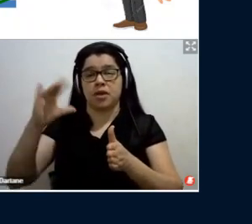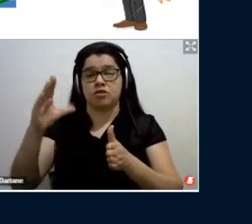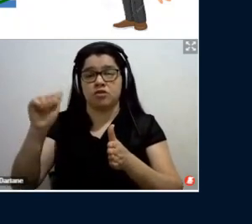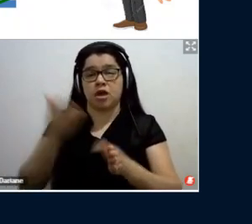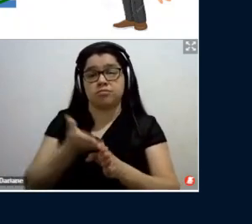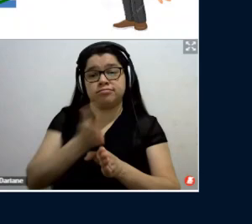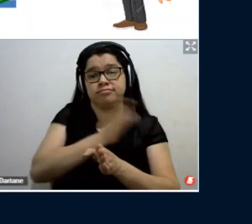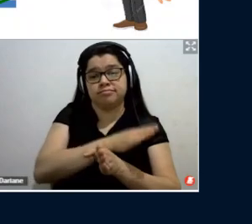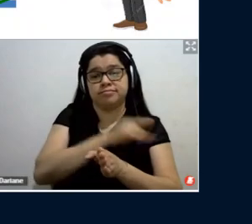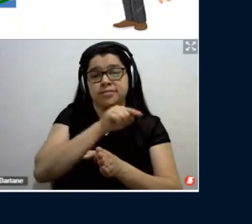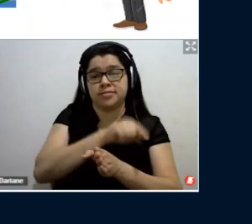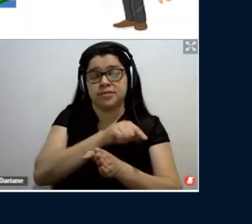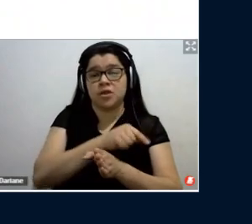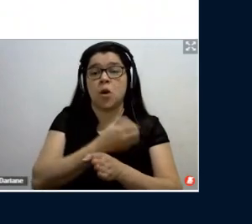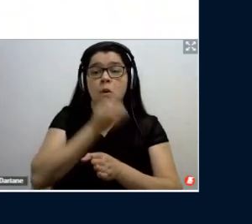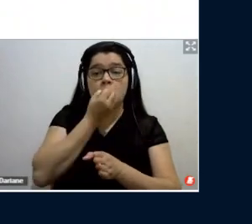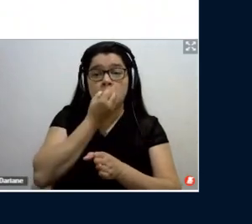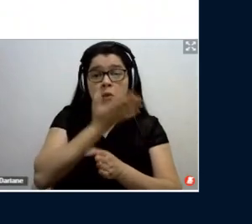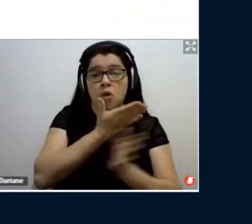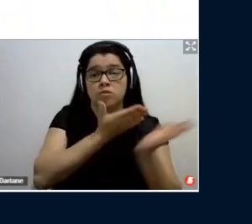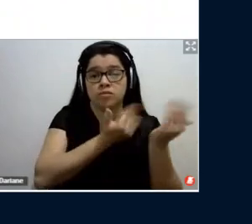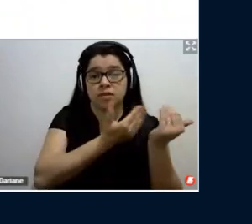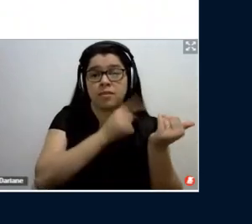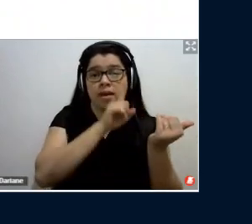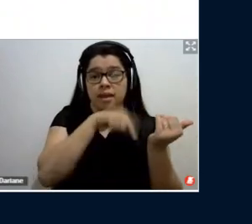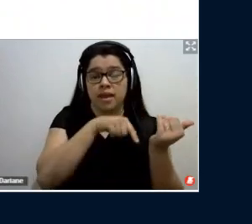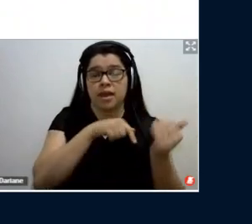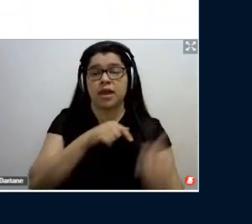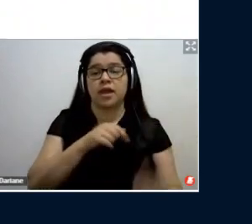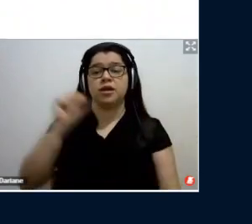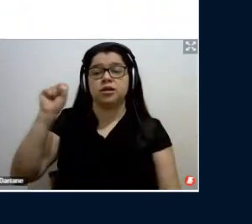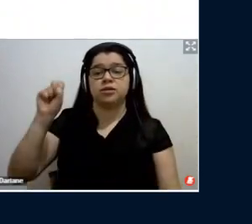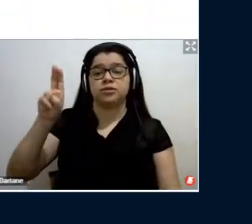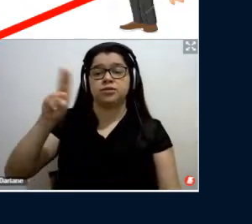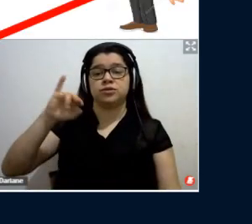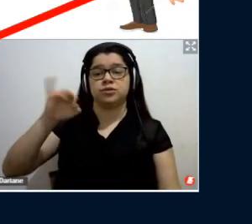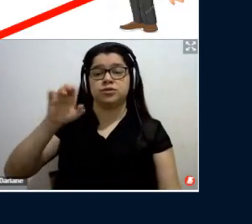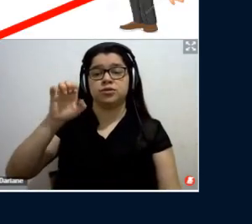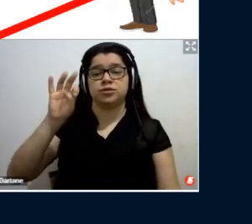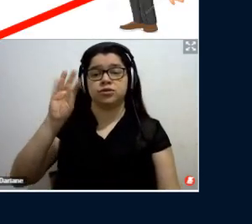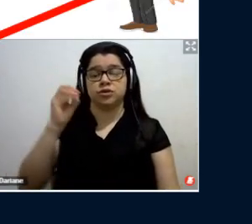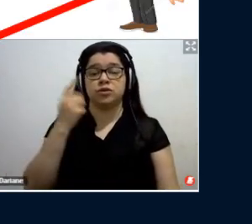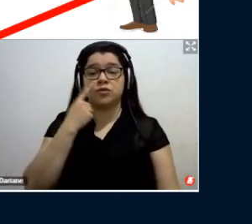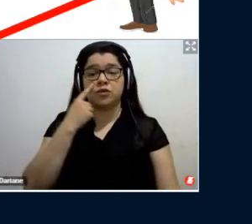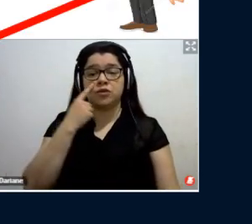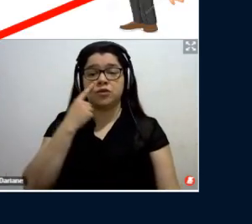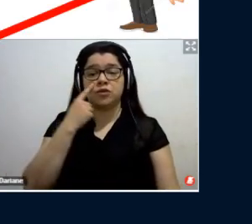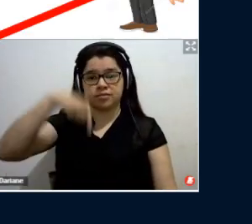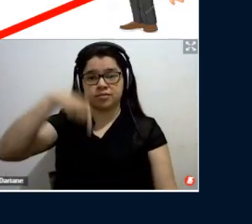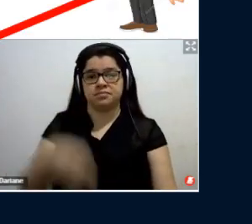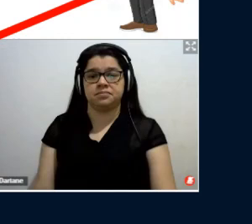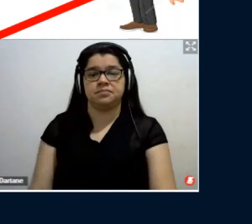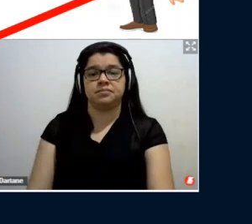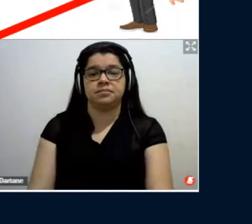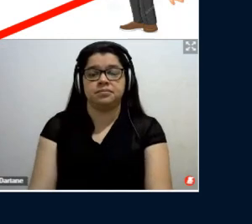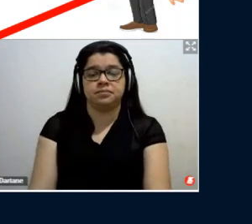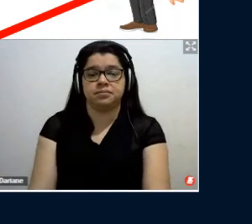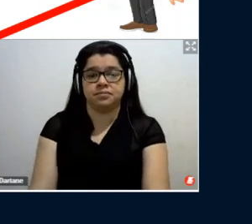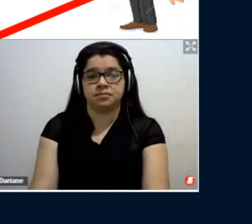posso avançar. Vamos avançar para os outros elementos? Muito